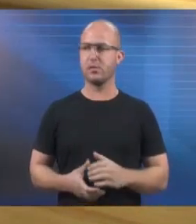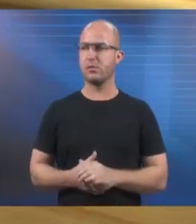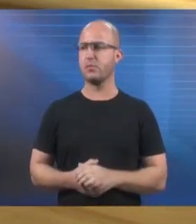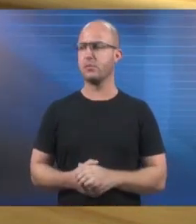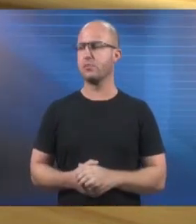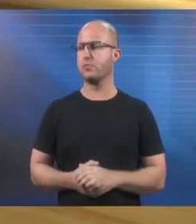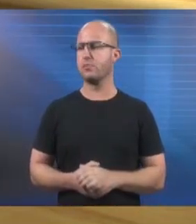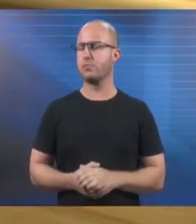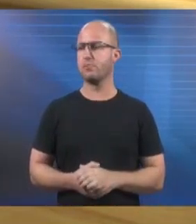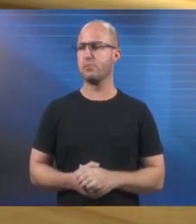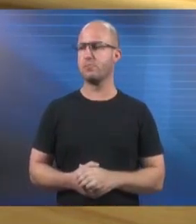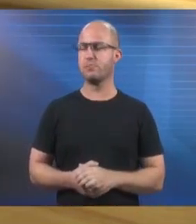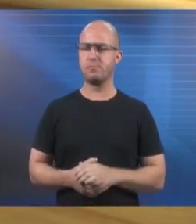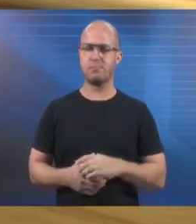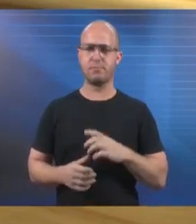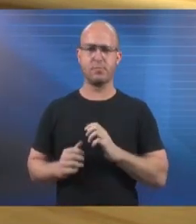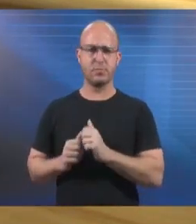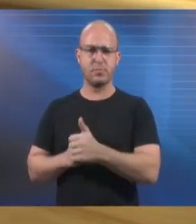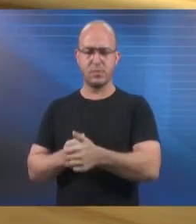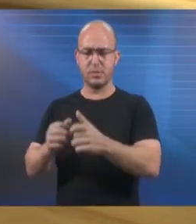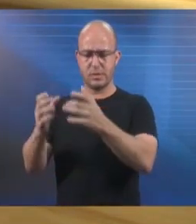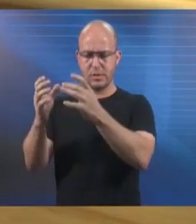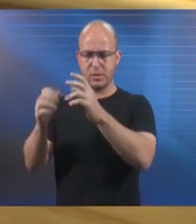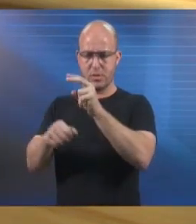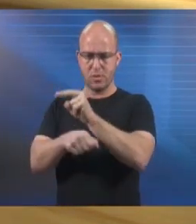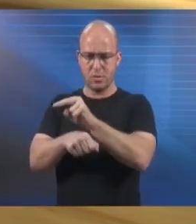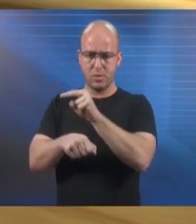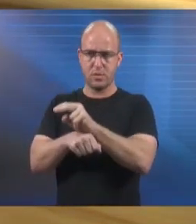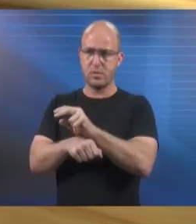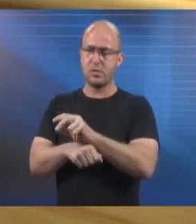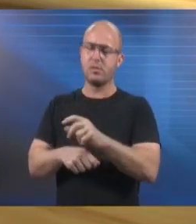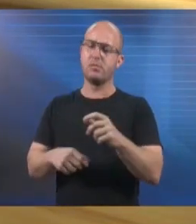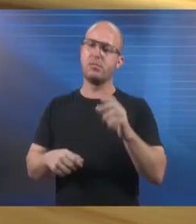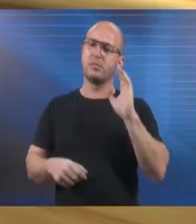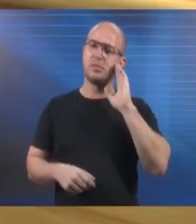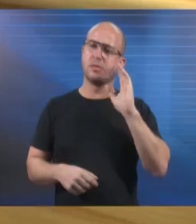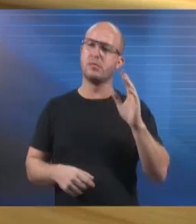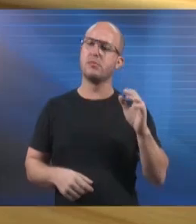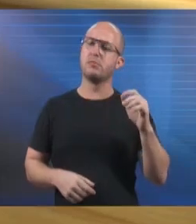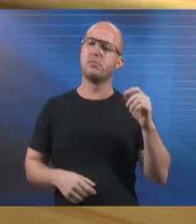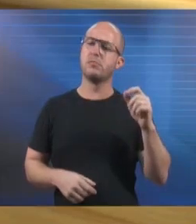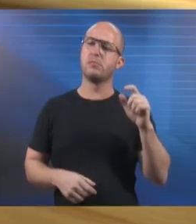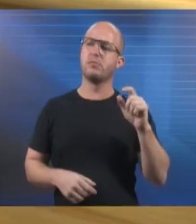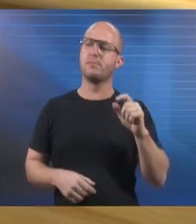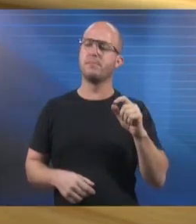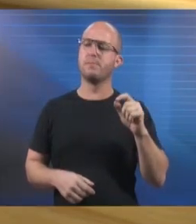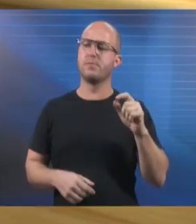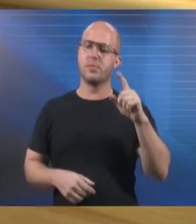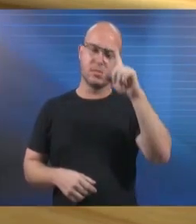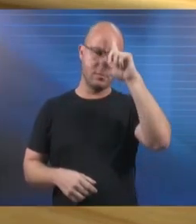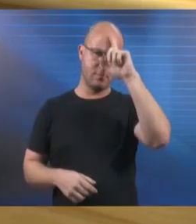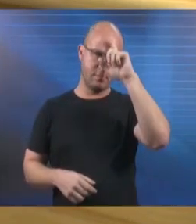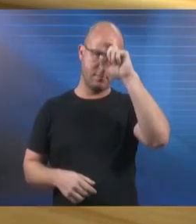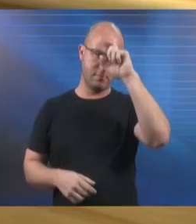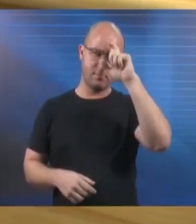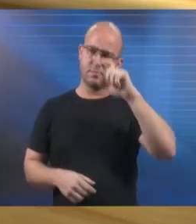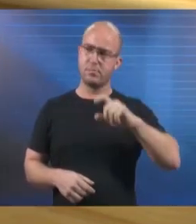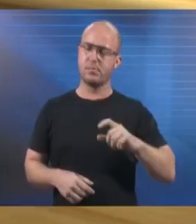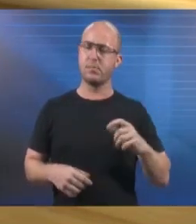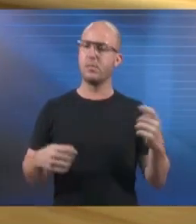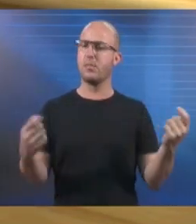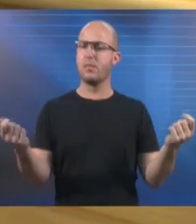ter essa linha de cuidado e tenhamos sim o principal que são os hospitais eh